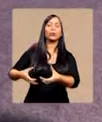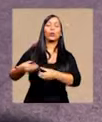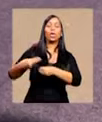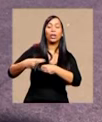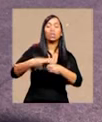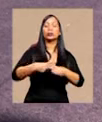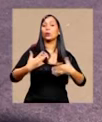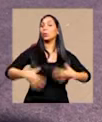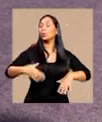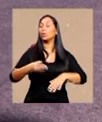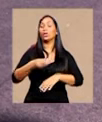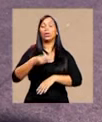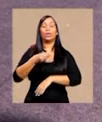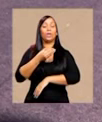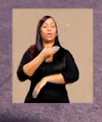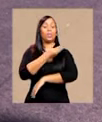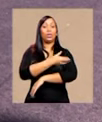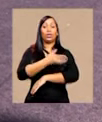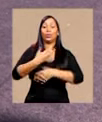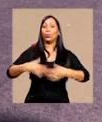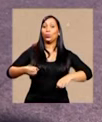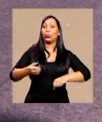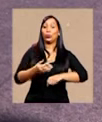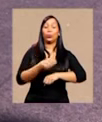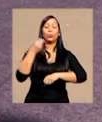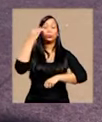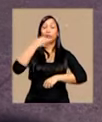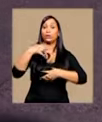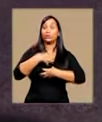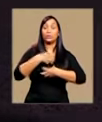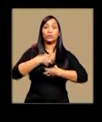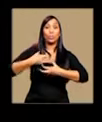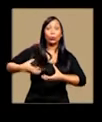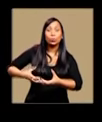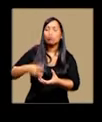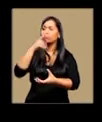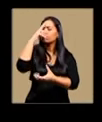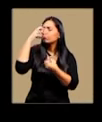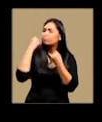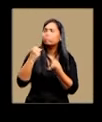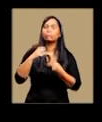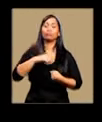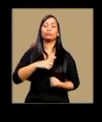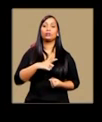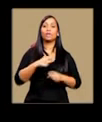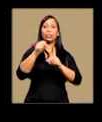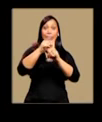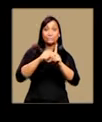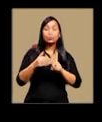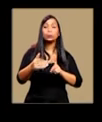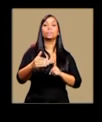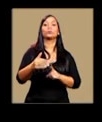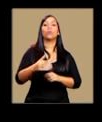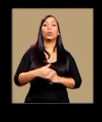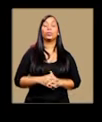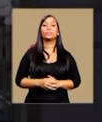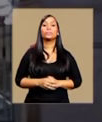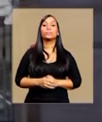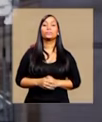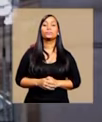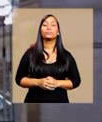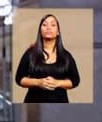Nazaré eu falo que foi a experiência mais louca e maravilhosa da minha vida, porque o Círio é muito forte. No final desse mesmo